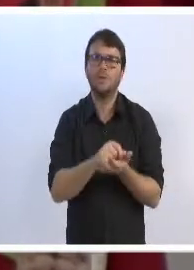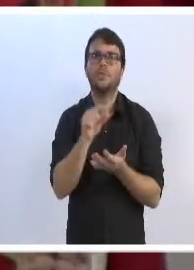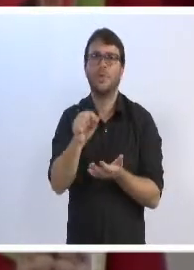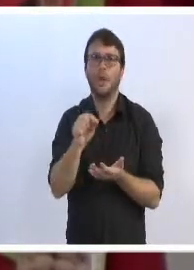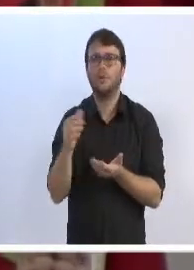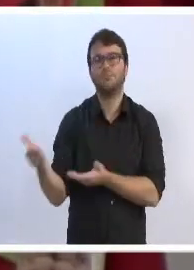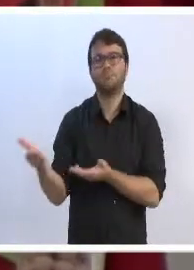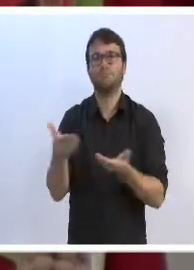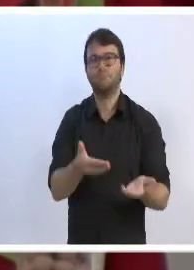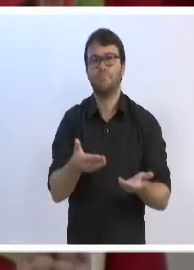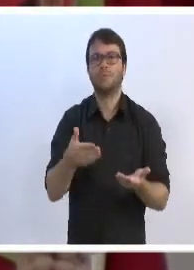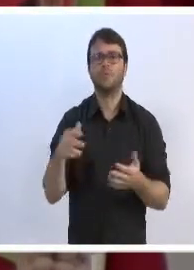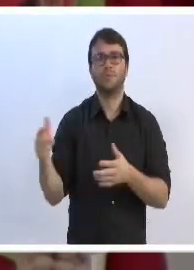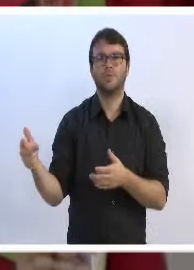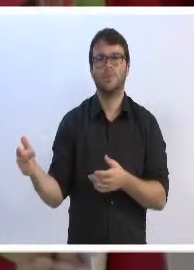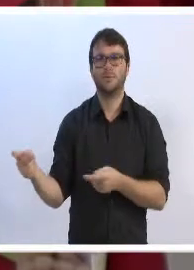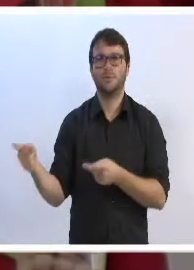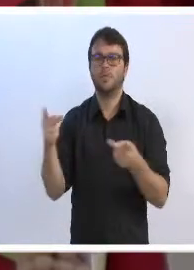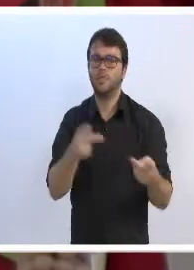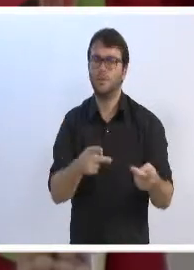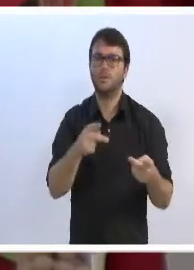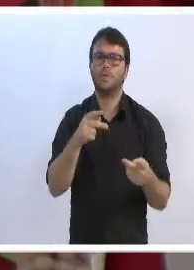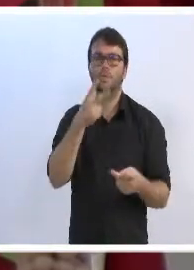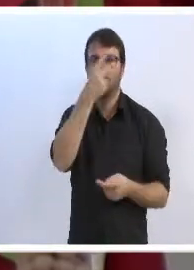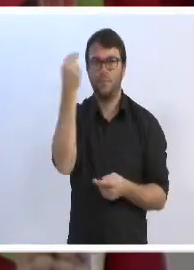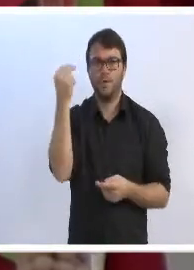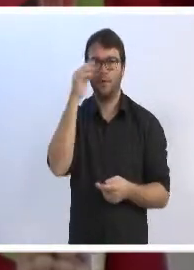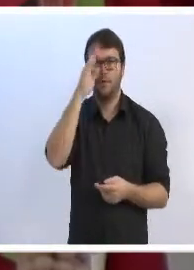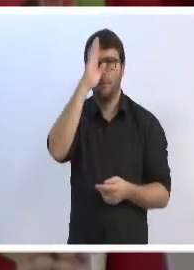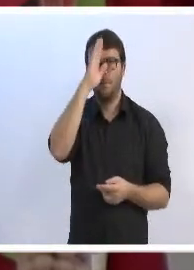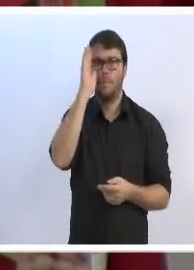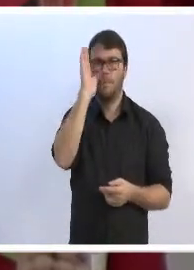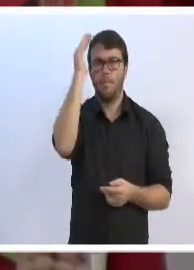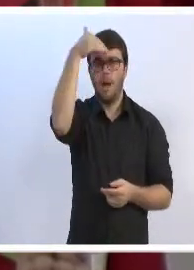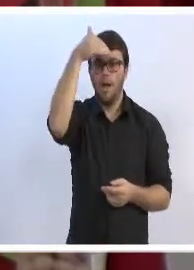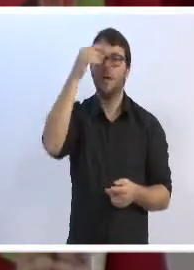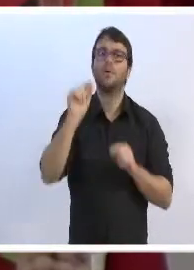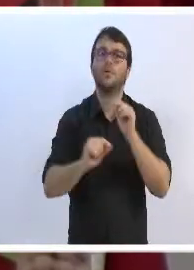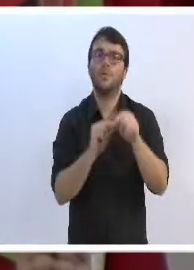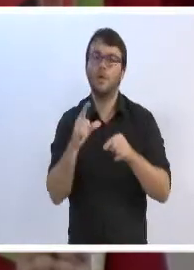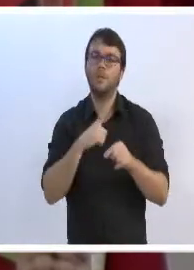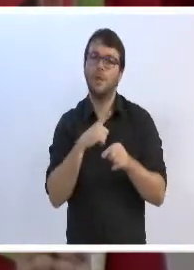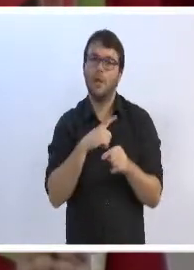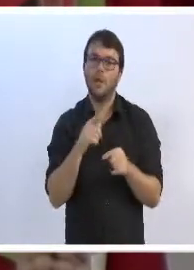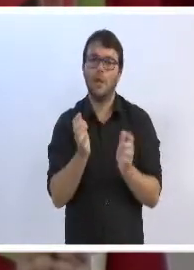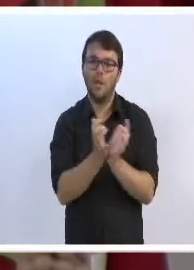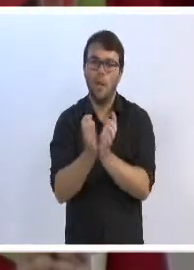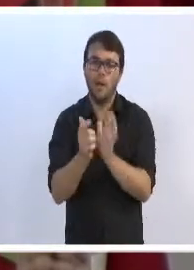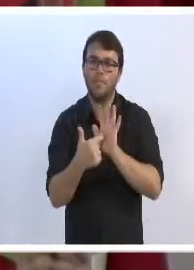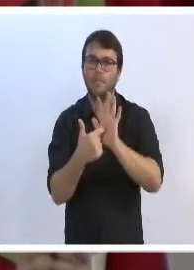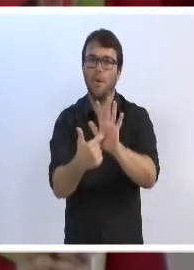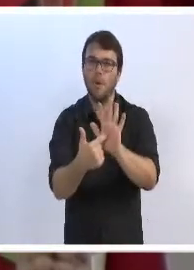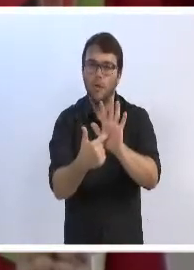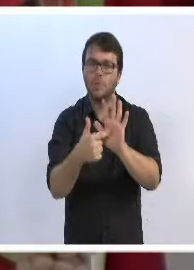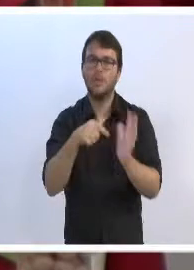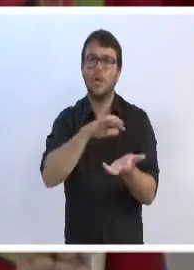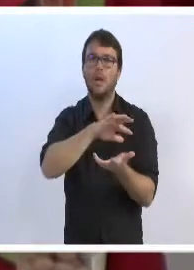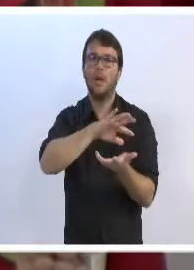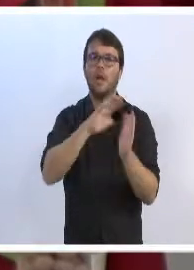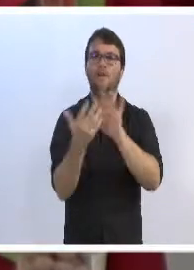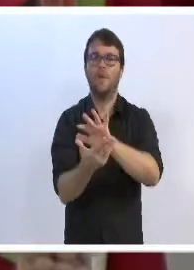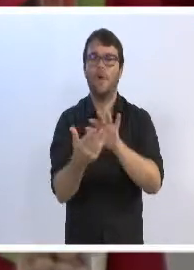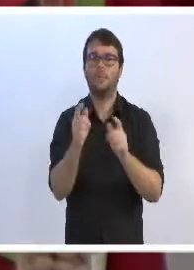do prefeito mário hildebrandt por essa casa que hoje trouxe aos colegas vereadores a sua proposta de reforma administrativa